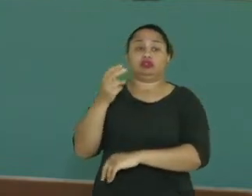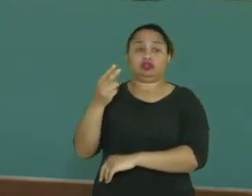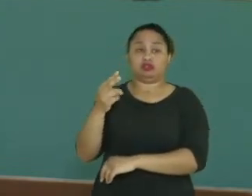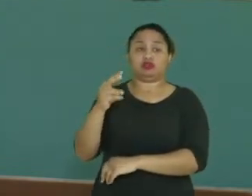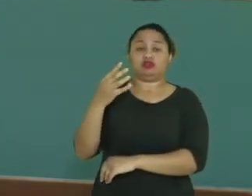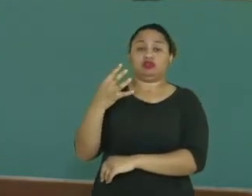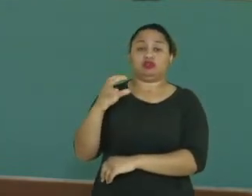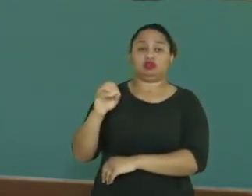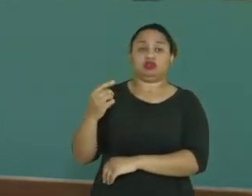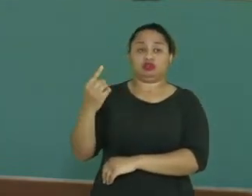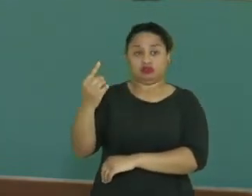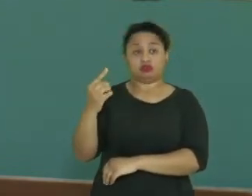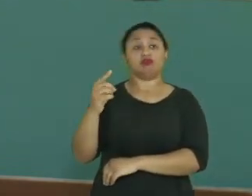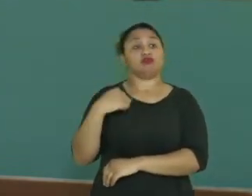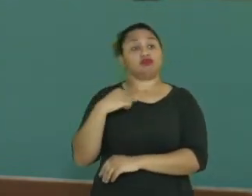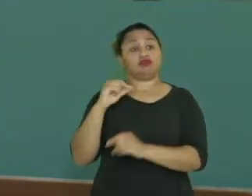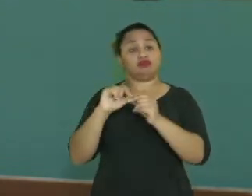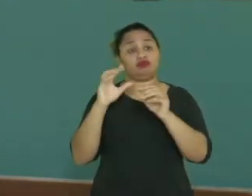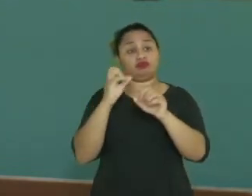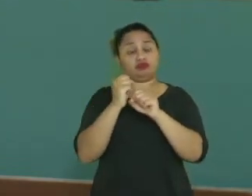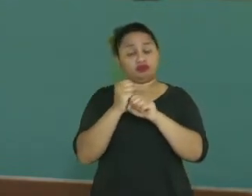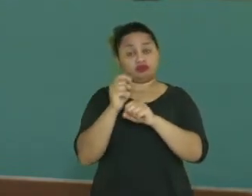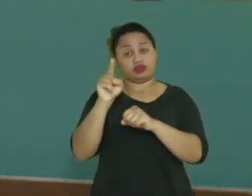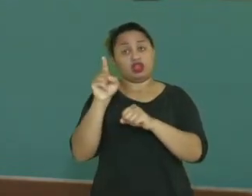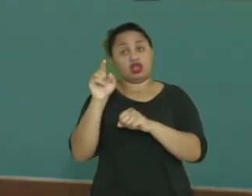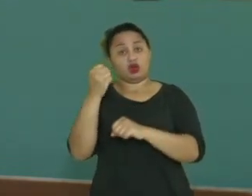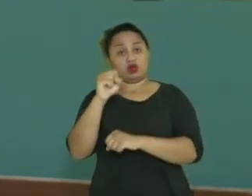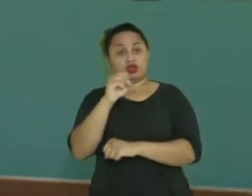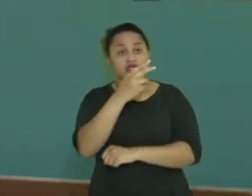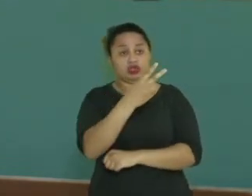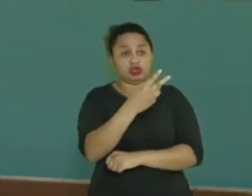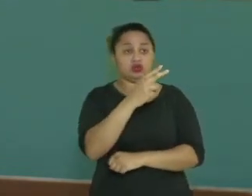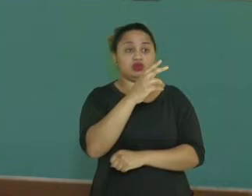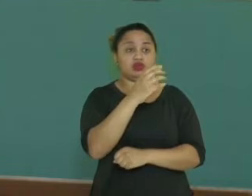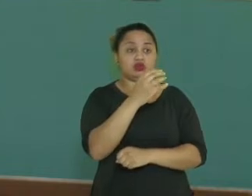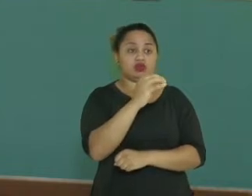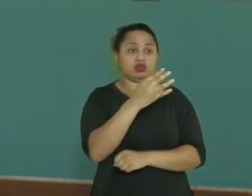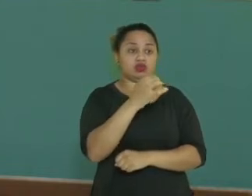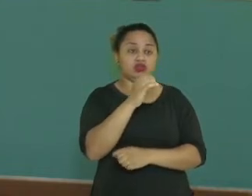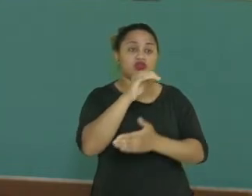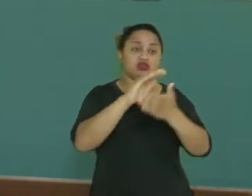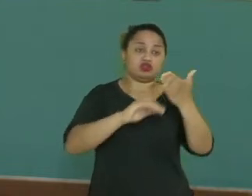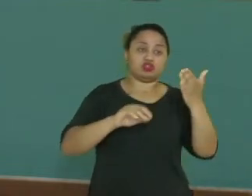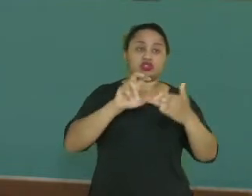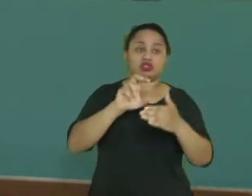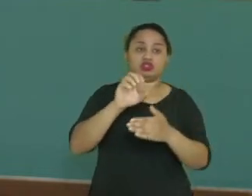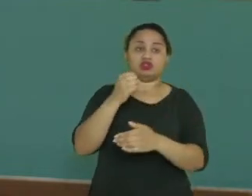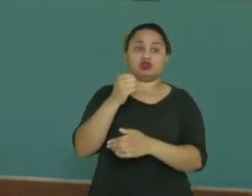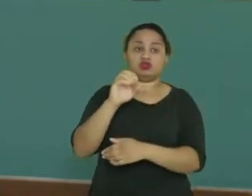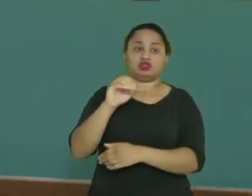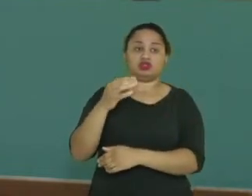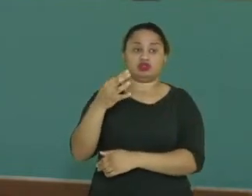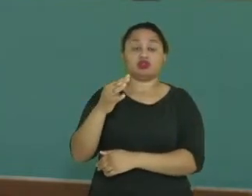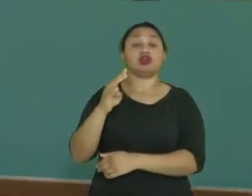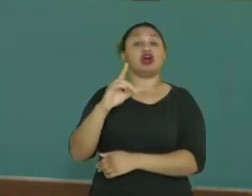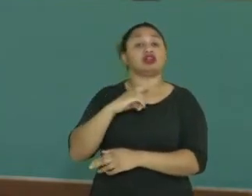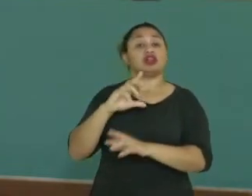82.401. Então, fazemos essa conta, 82.401 menos 5.804, vai dar